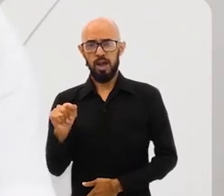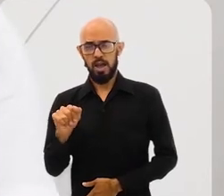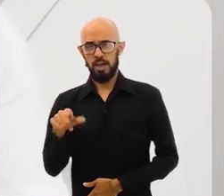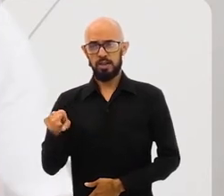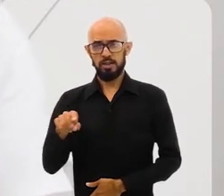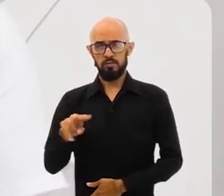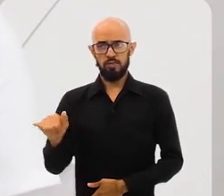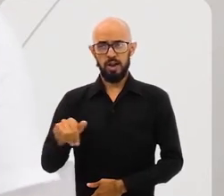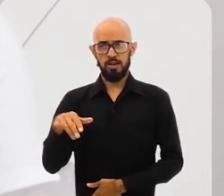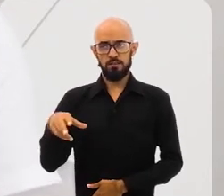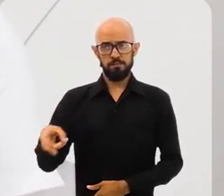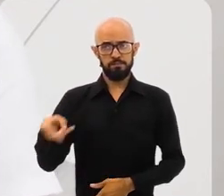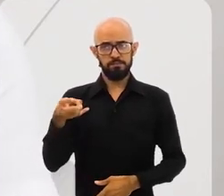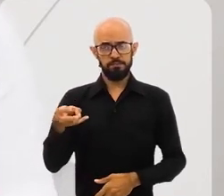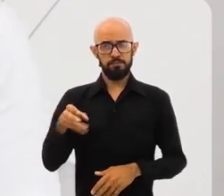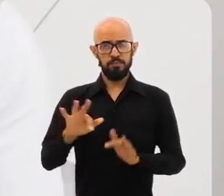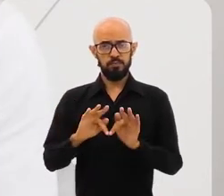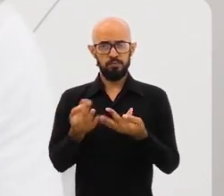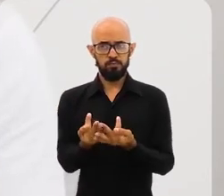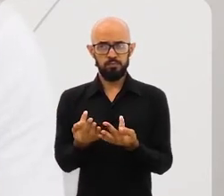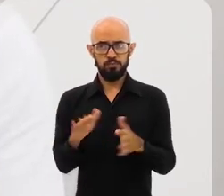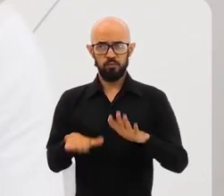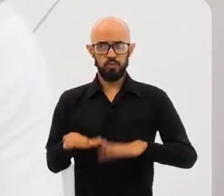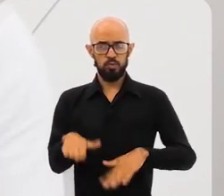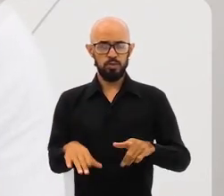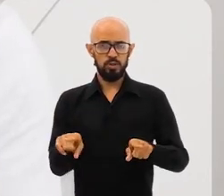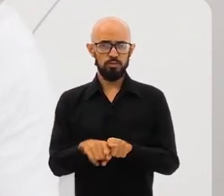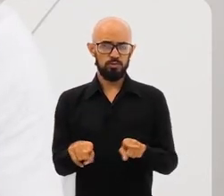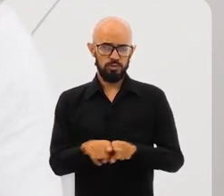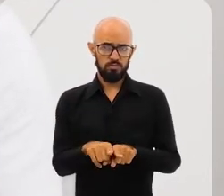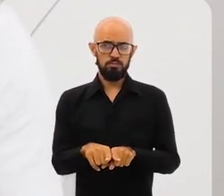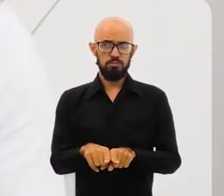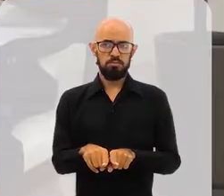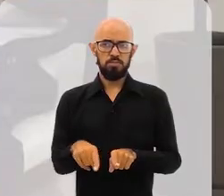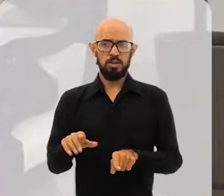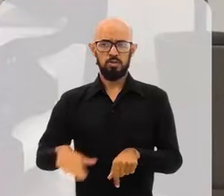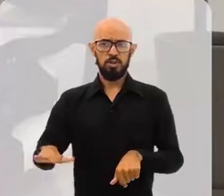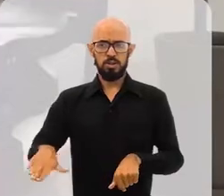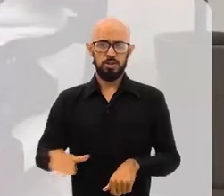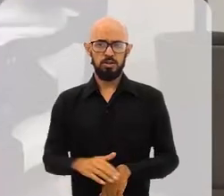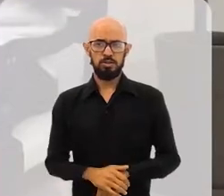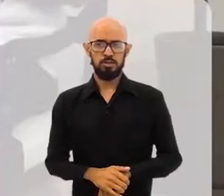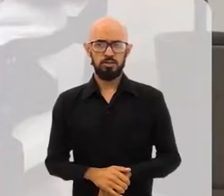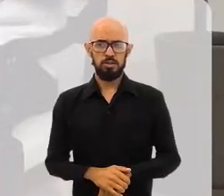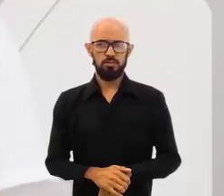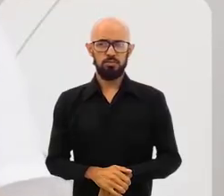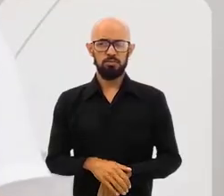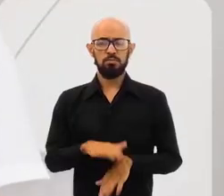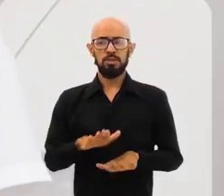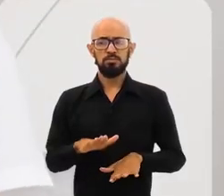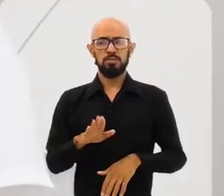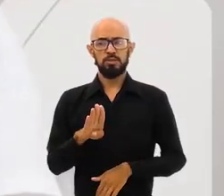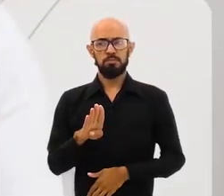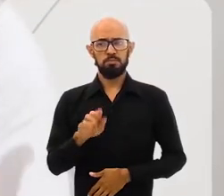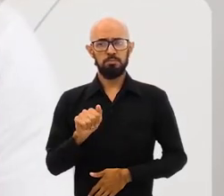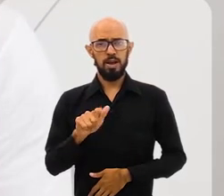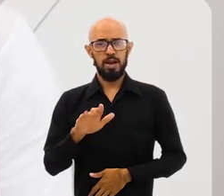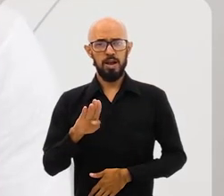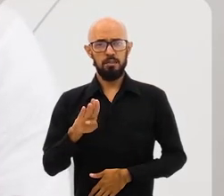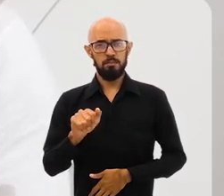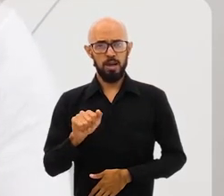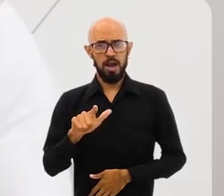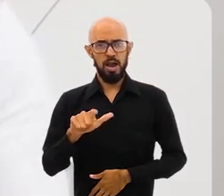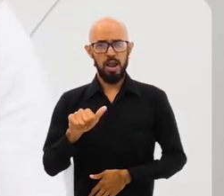direcionar na verdade os seus pais até mesmo no Cuidado que eu voltei com aquela criança de fato Entendi Mas para ser Bala o ele